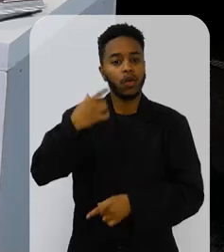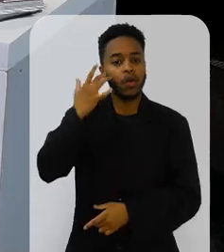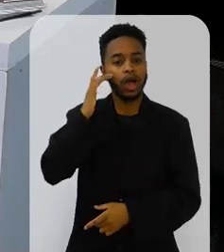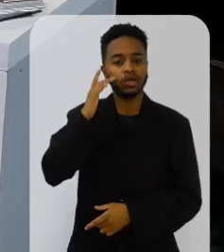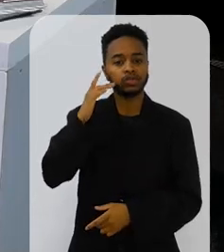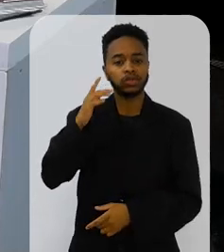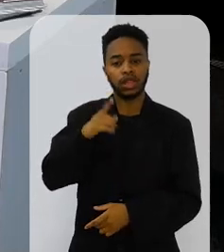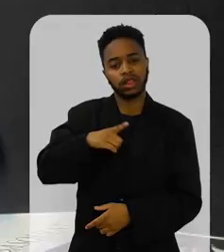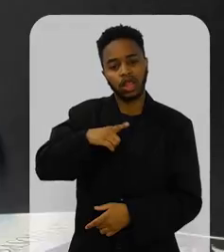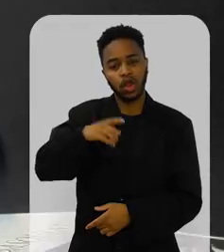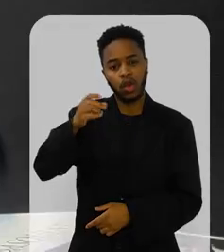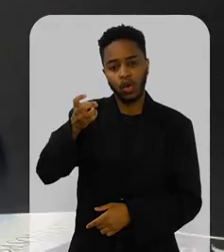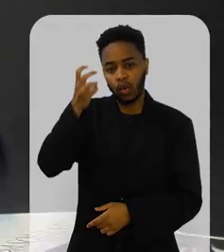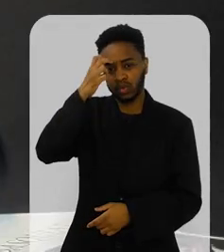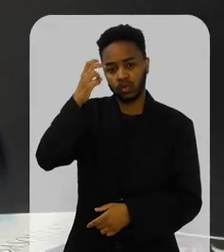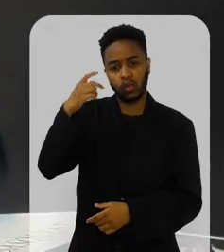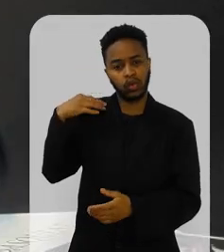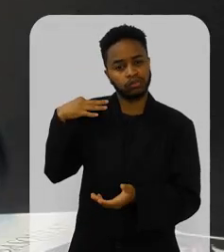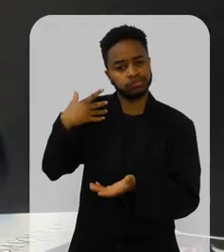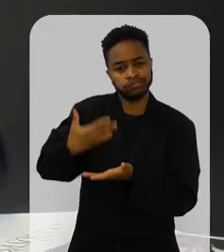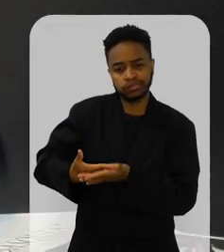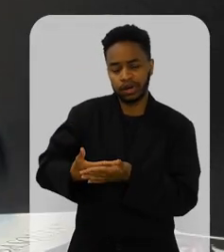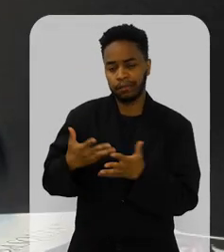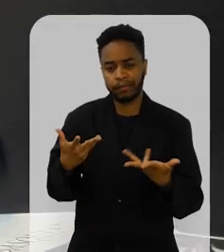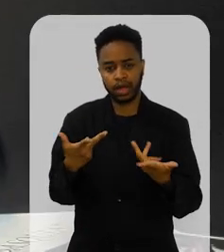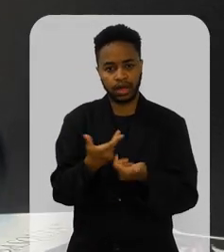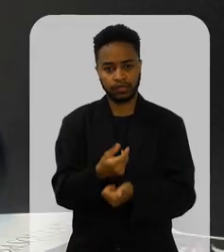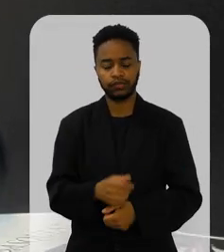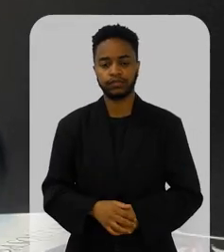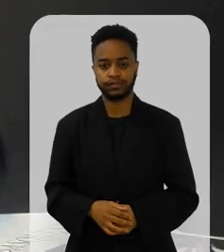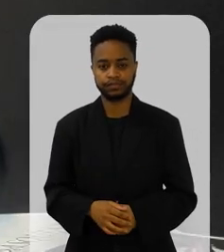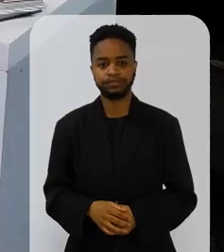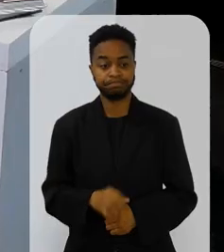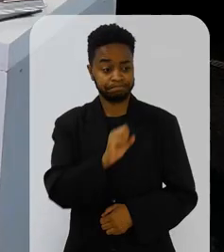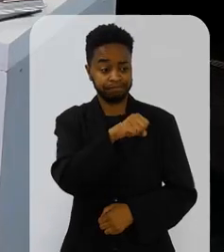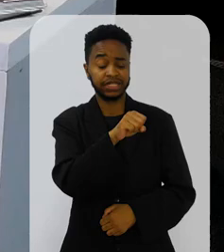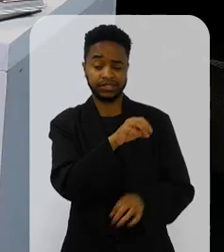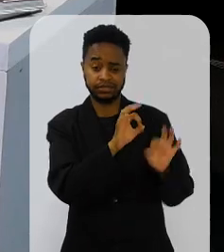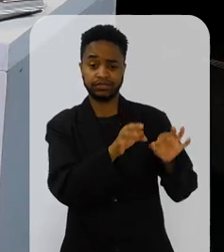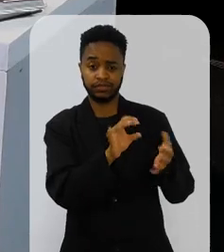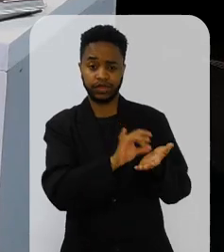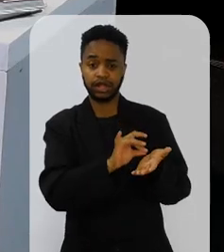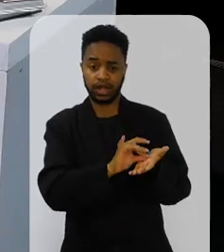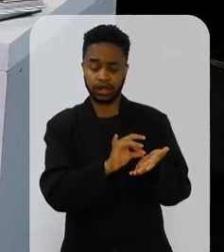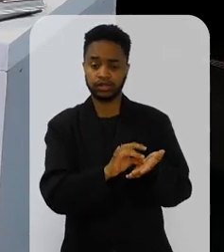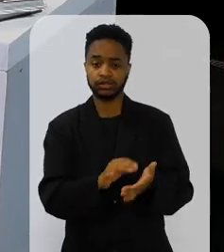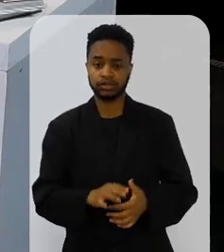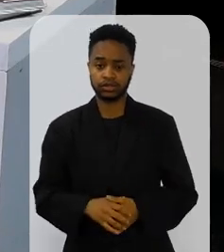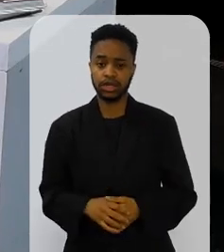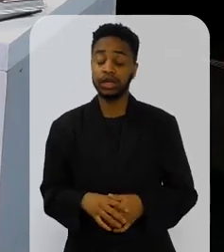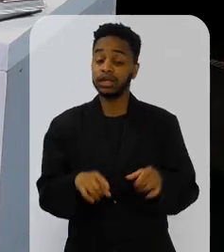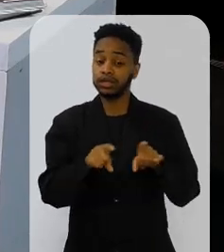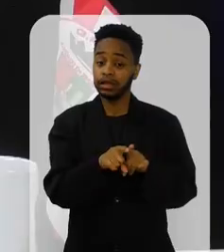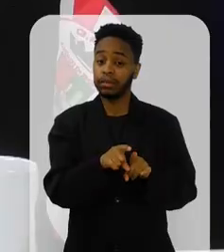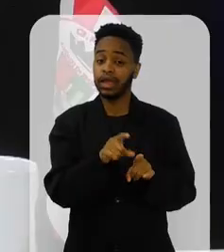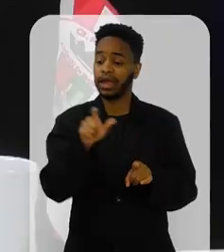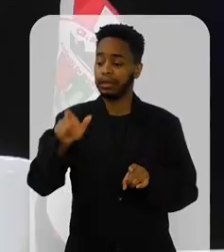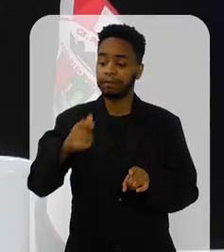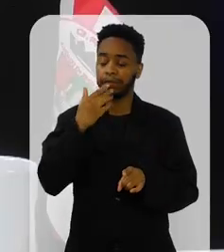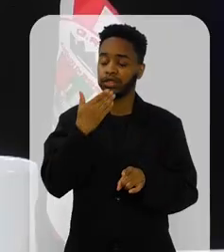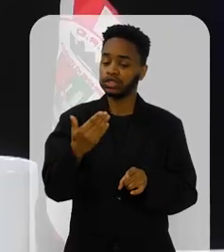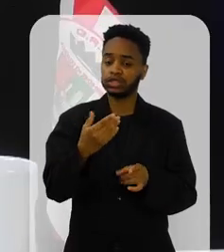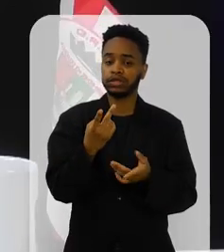aquele bojo cultural dele, aquela coisa toda, era... espetacular, né? Sim, sem dúvida nenhuma, entendeu? E ele cobrava